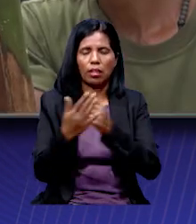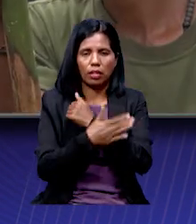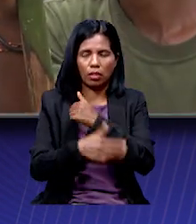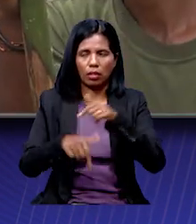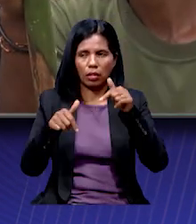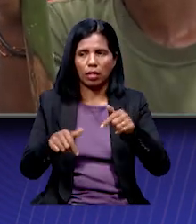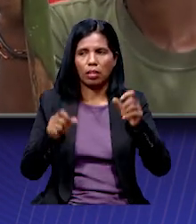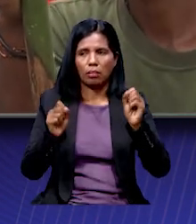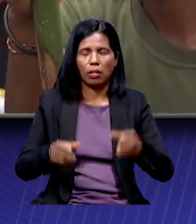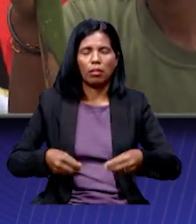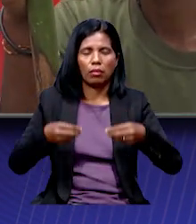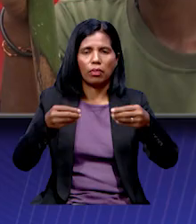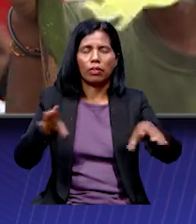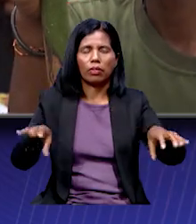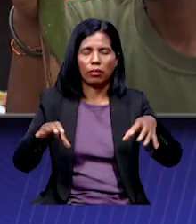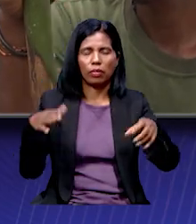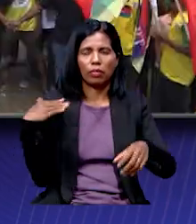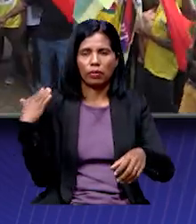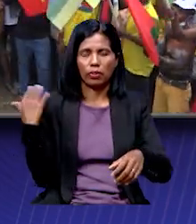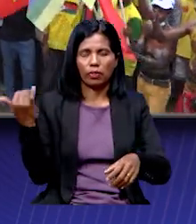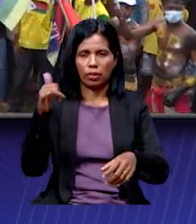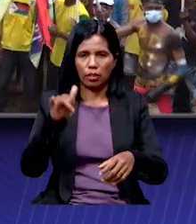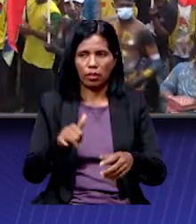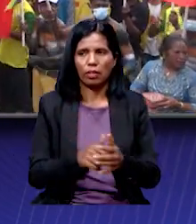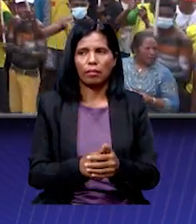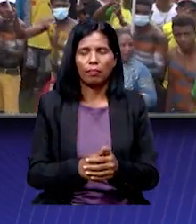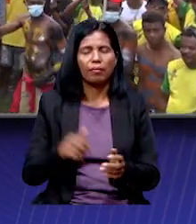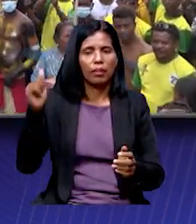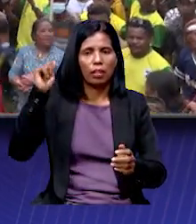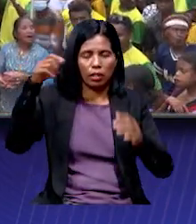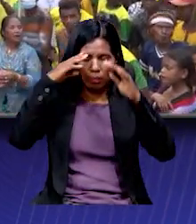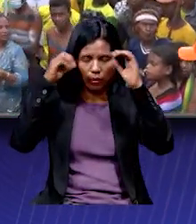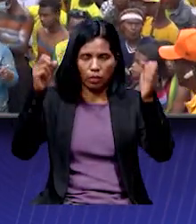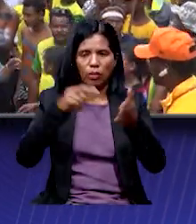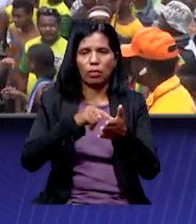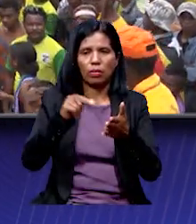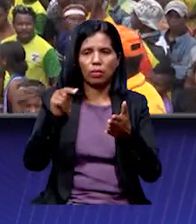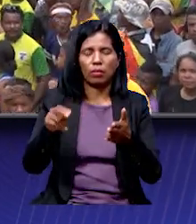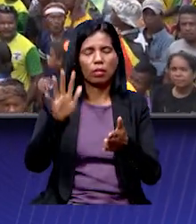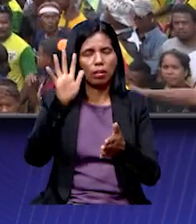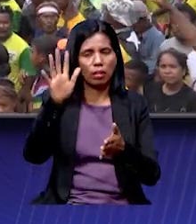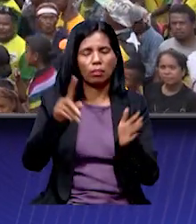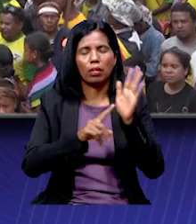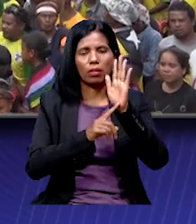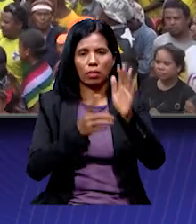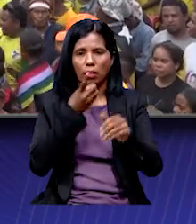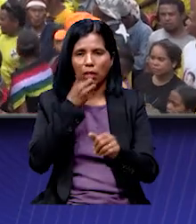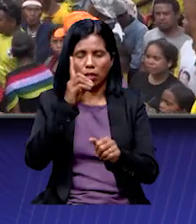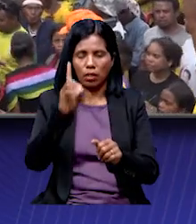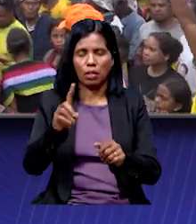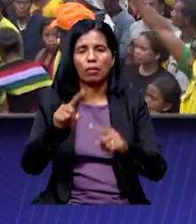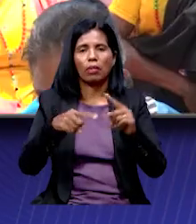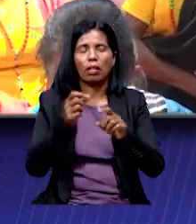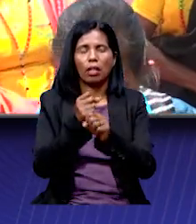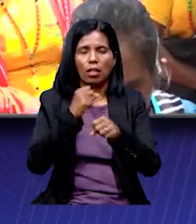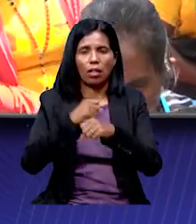nune bele for serviço para a juventude Sira. Candidato Presidente da República, o número sorteio Lima, a tua declaração, né? Bem-vinda a